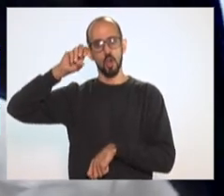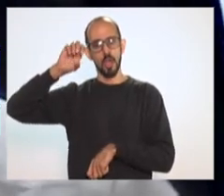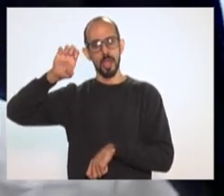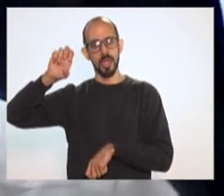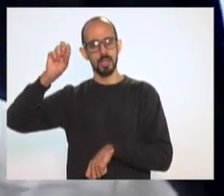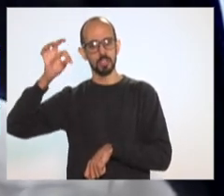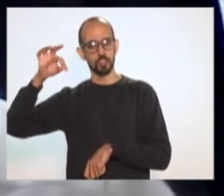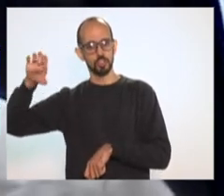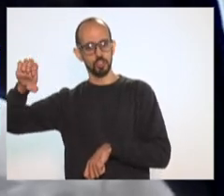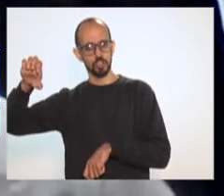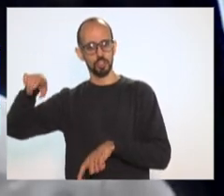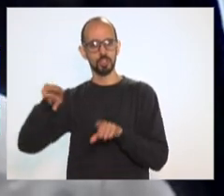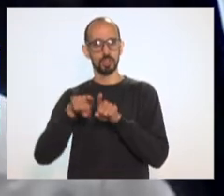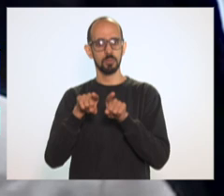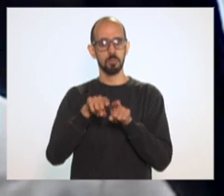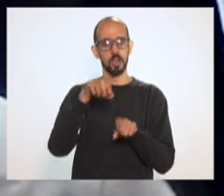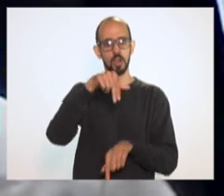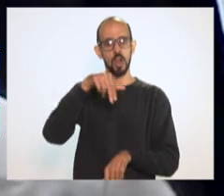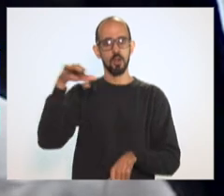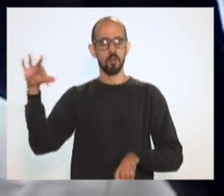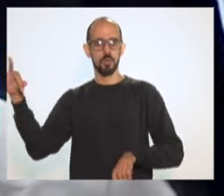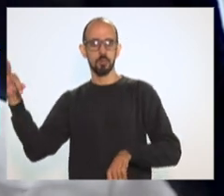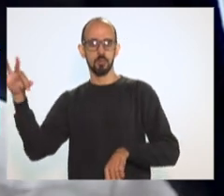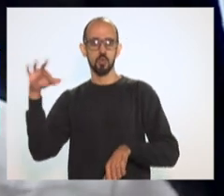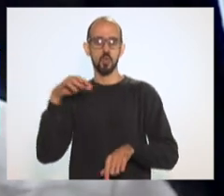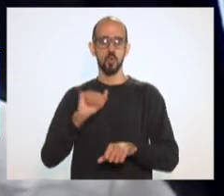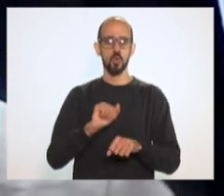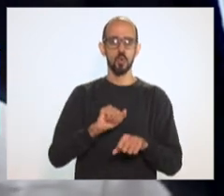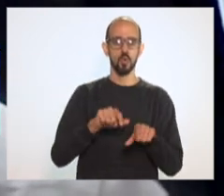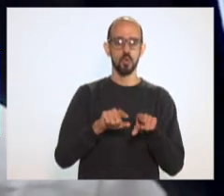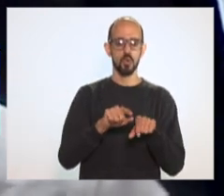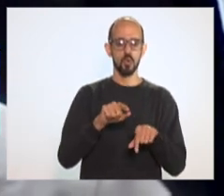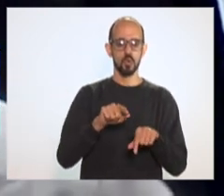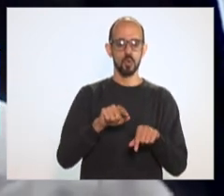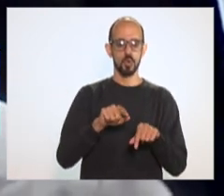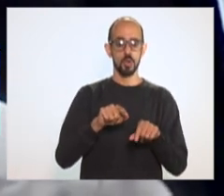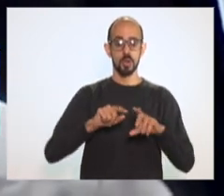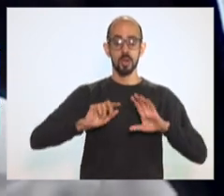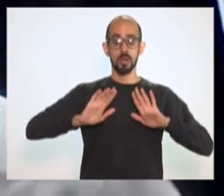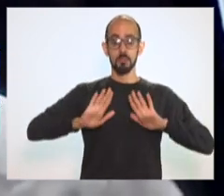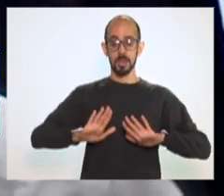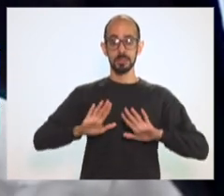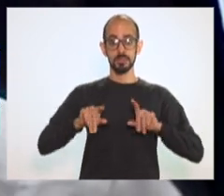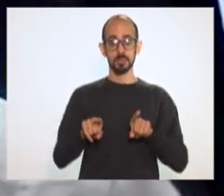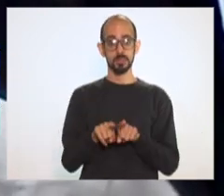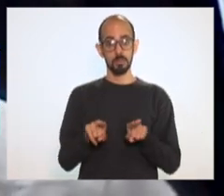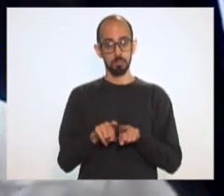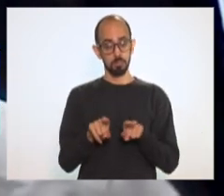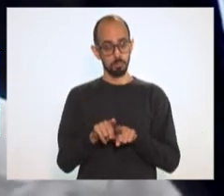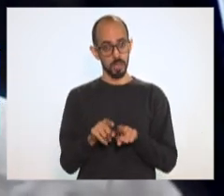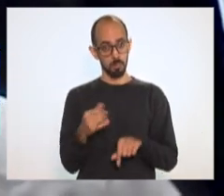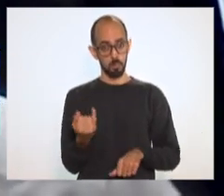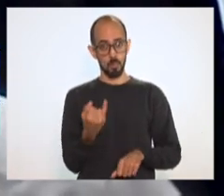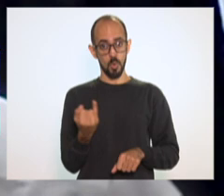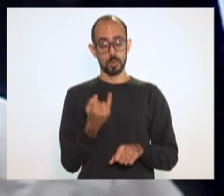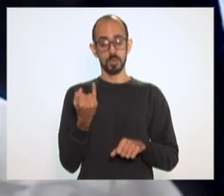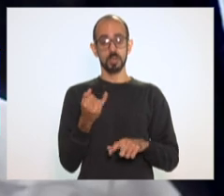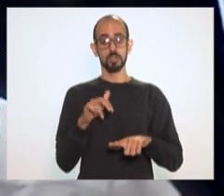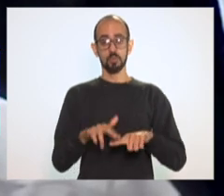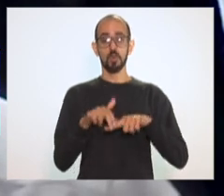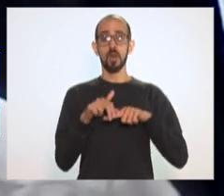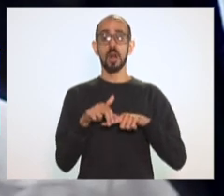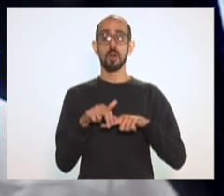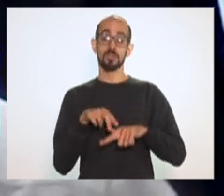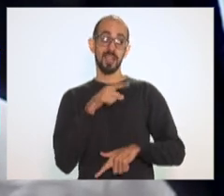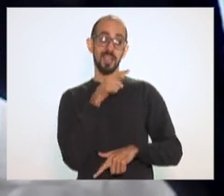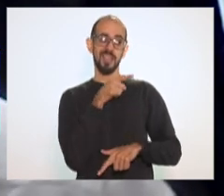Nova Friburgo e o pessoal todo que vai para a região dos lagos e Maricá é uma rodovia de muita importância porque ela traz os